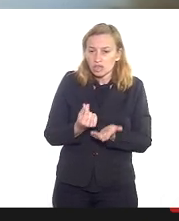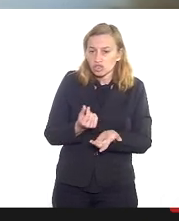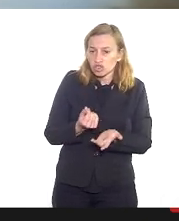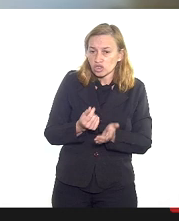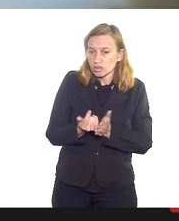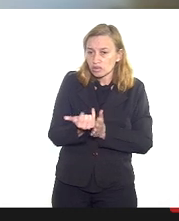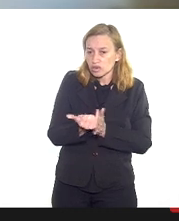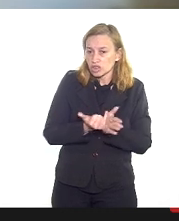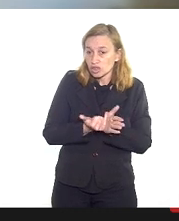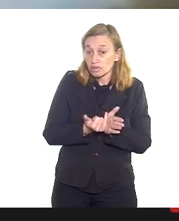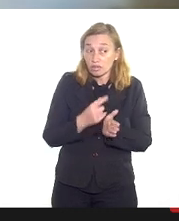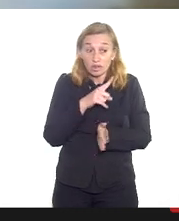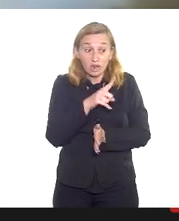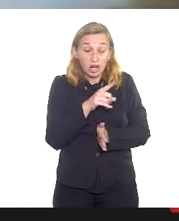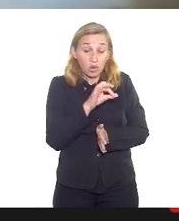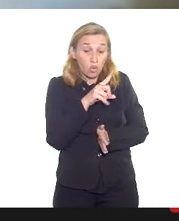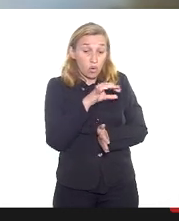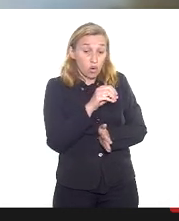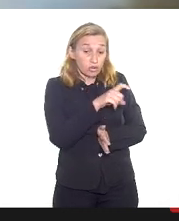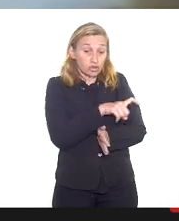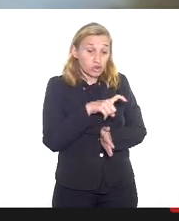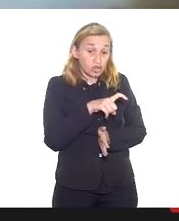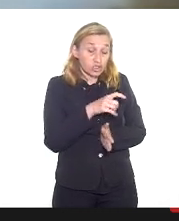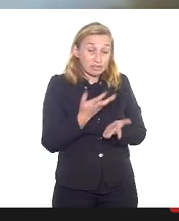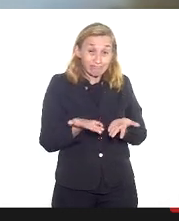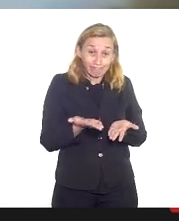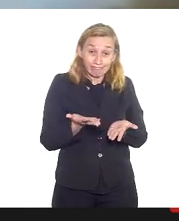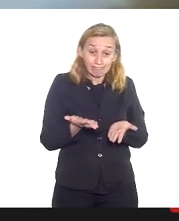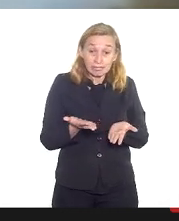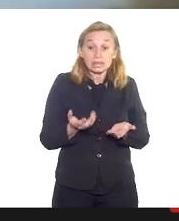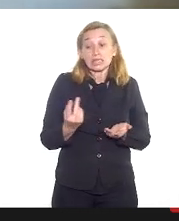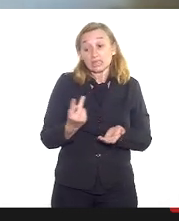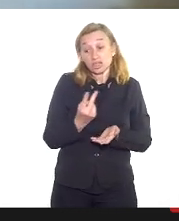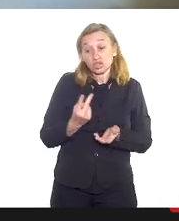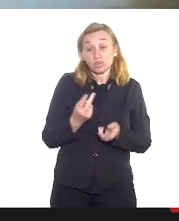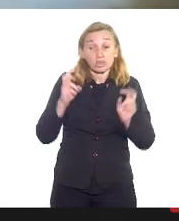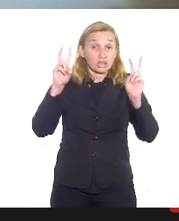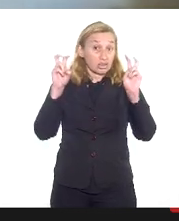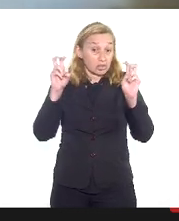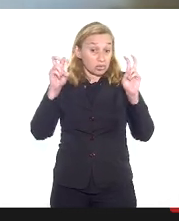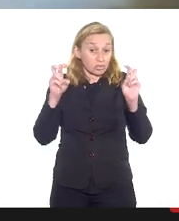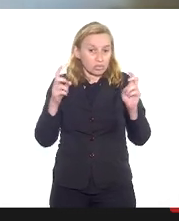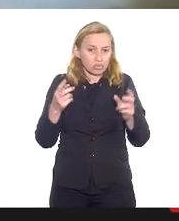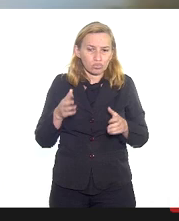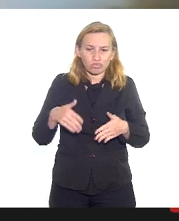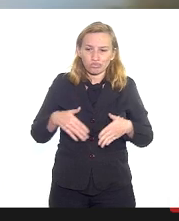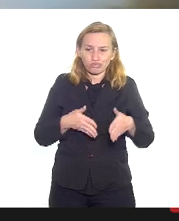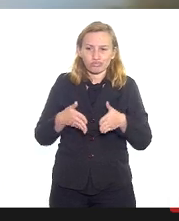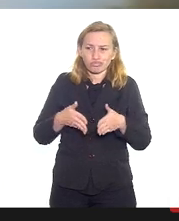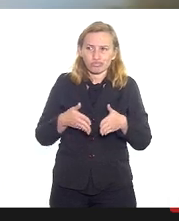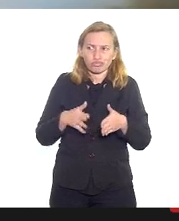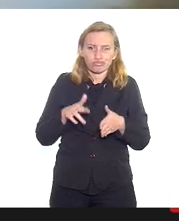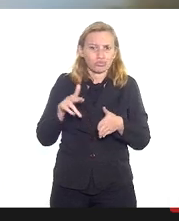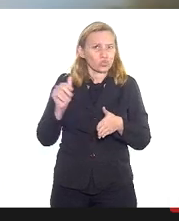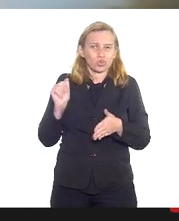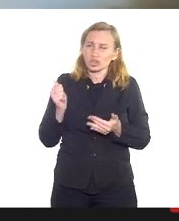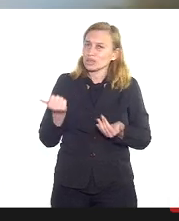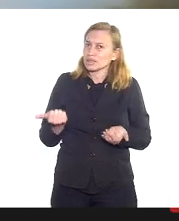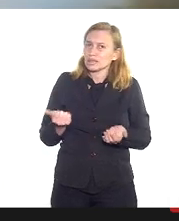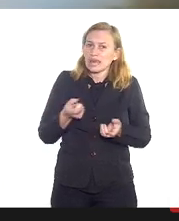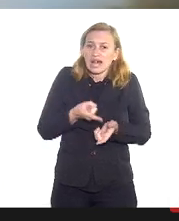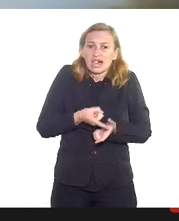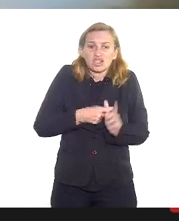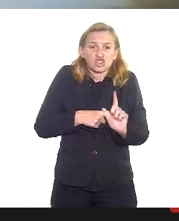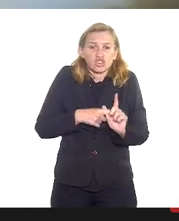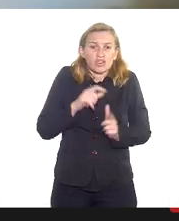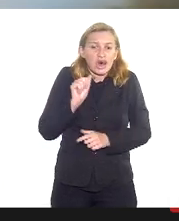do Código Tributário Nacional. Então, amarrado nessas duas questões, a gente não caminha. A dívida